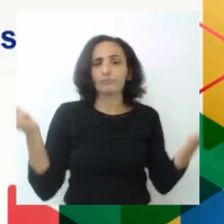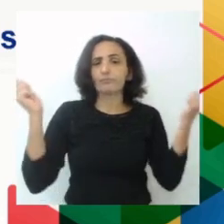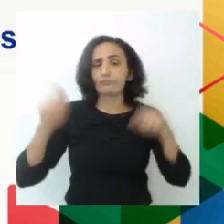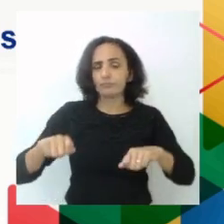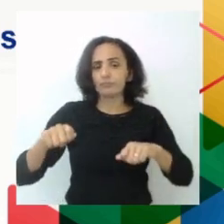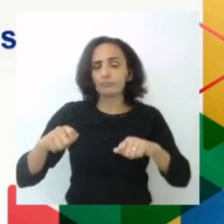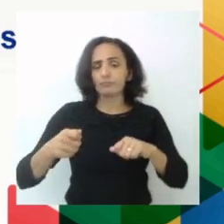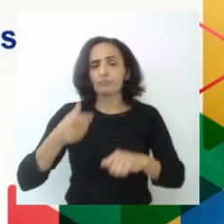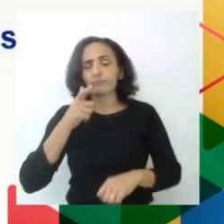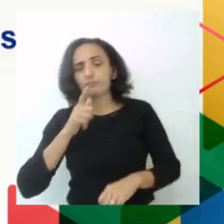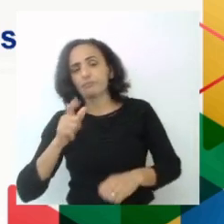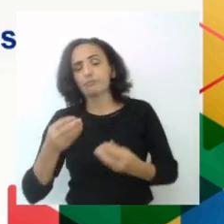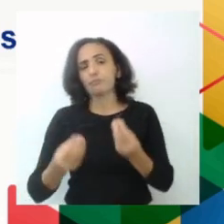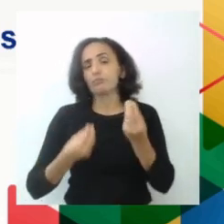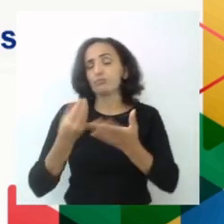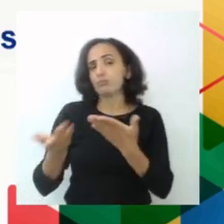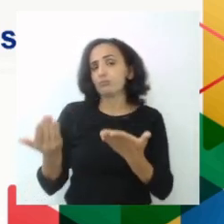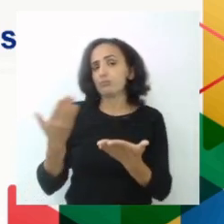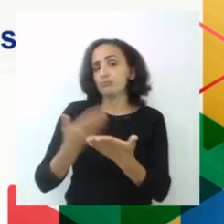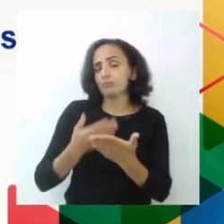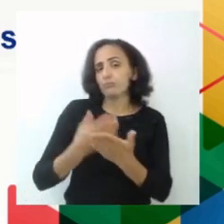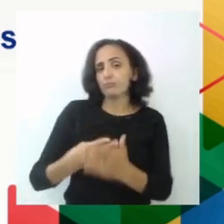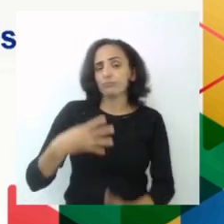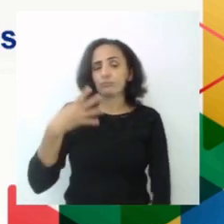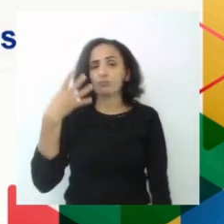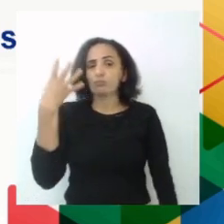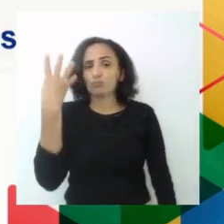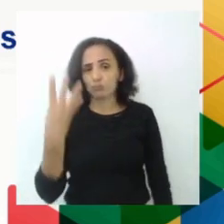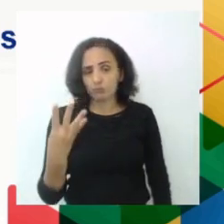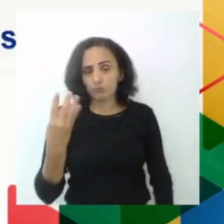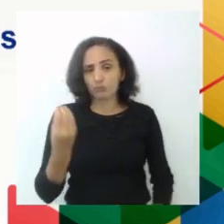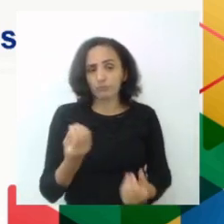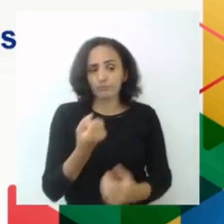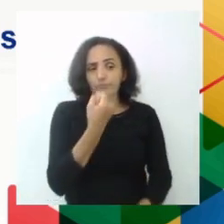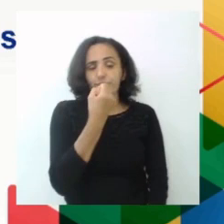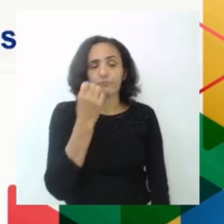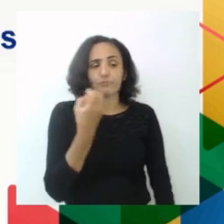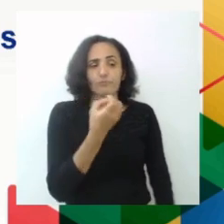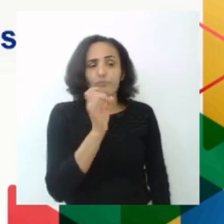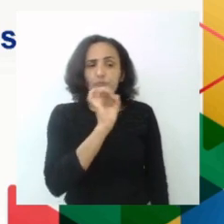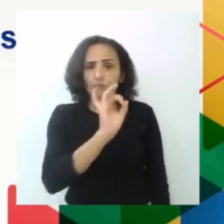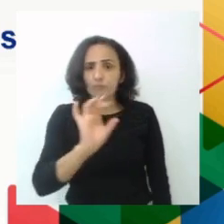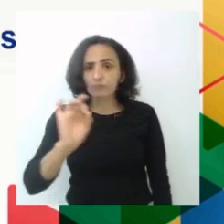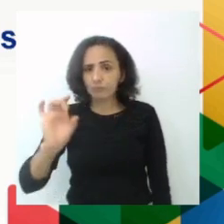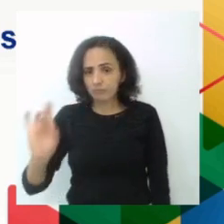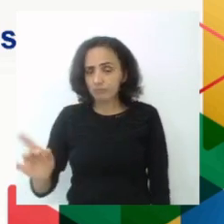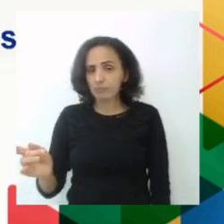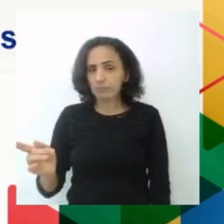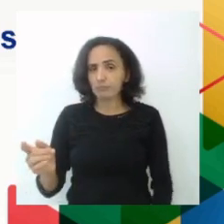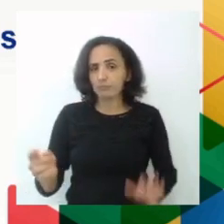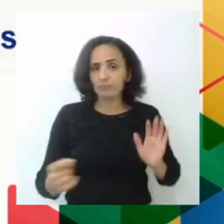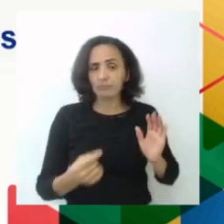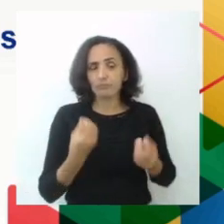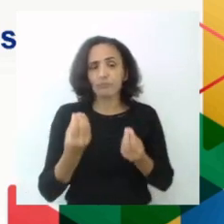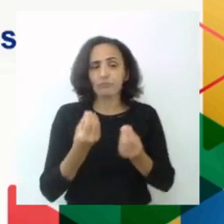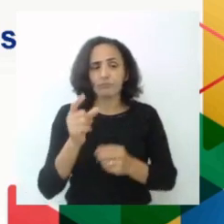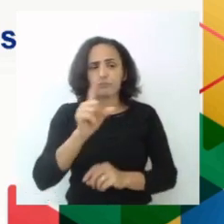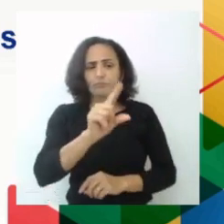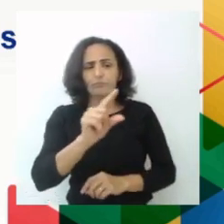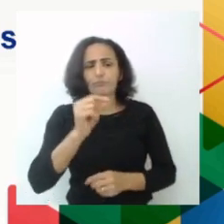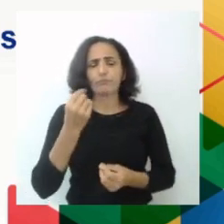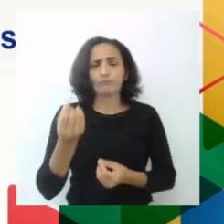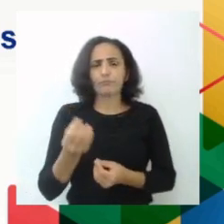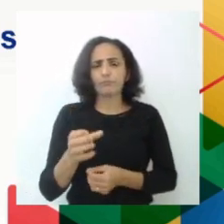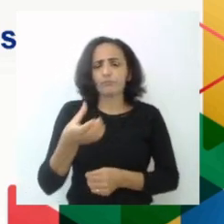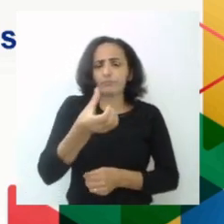possíveis. Como temos 4 dígitos, cada um deles vai aparecer 6 vezes